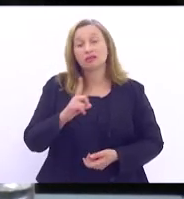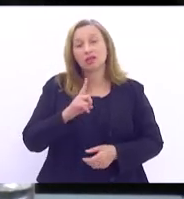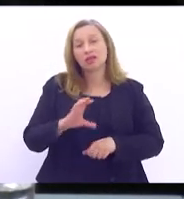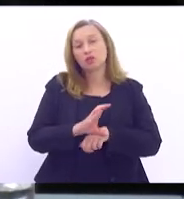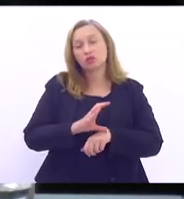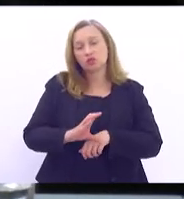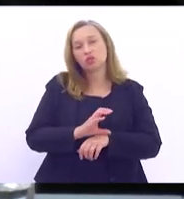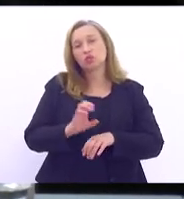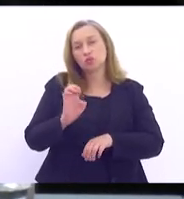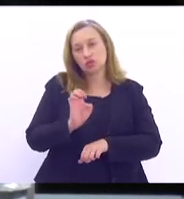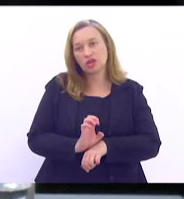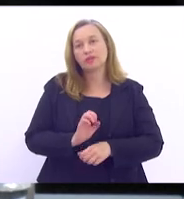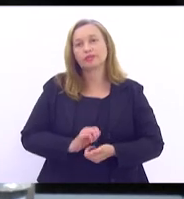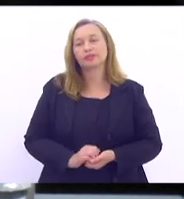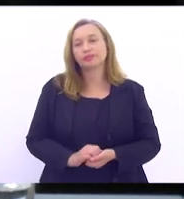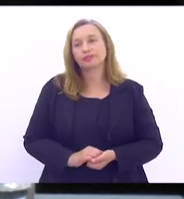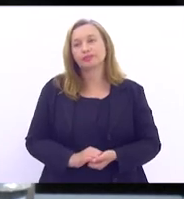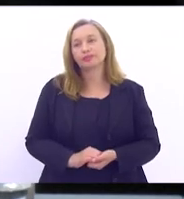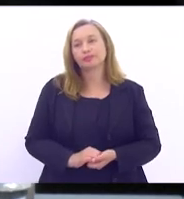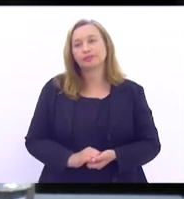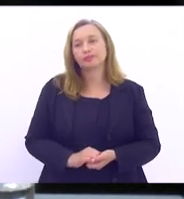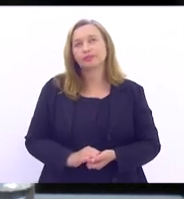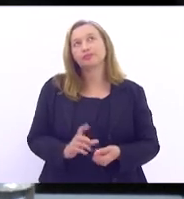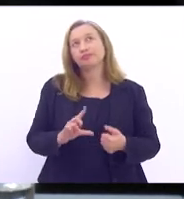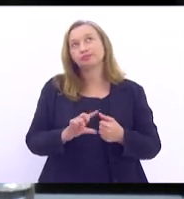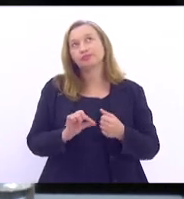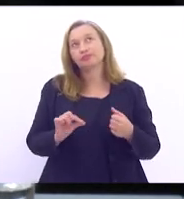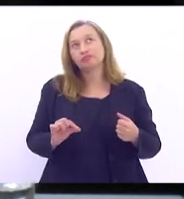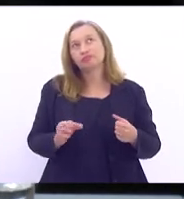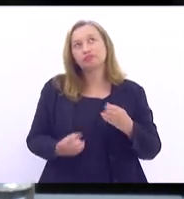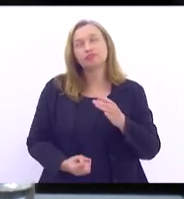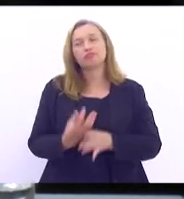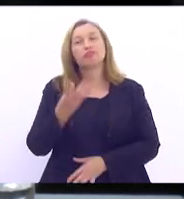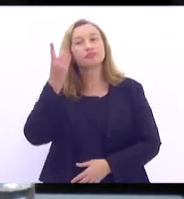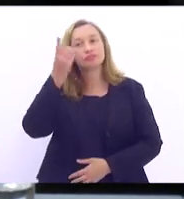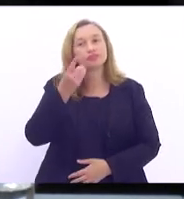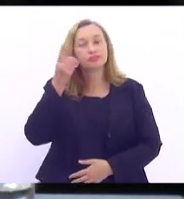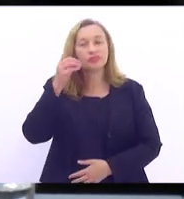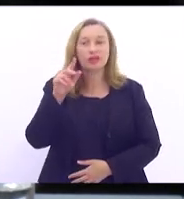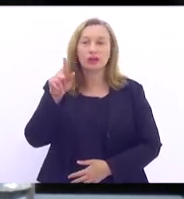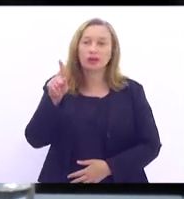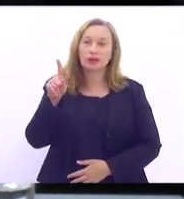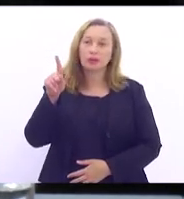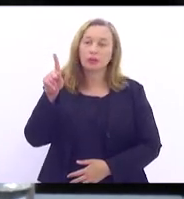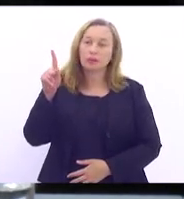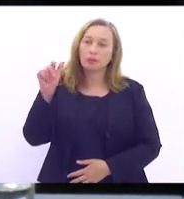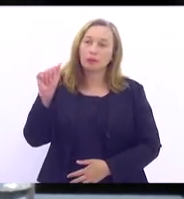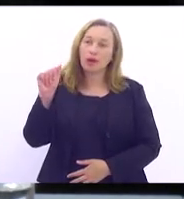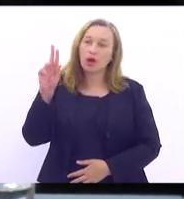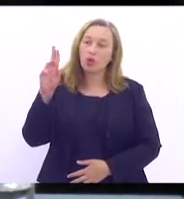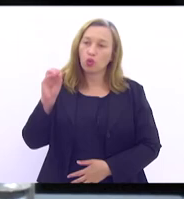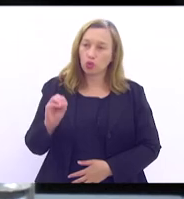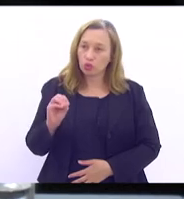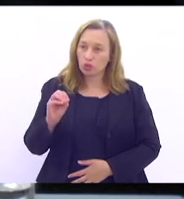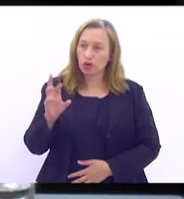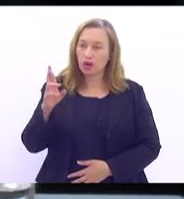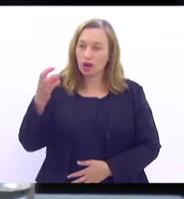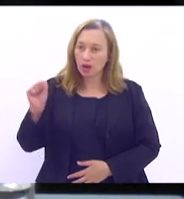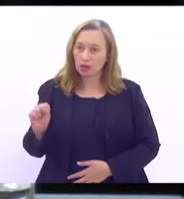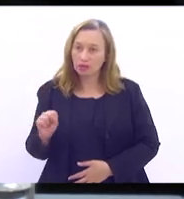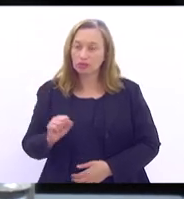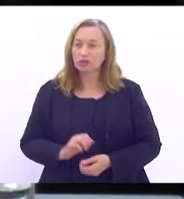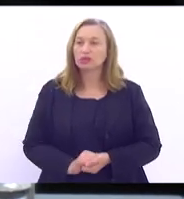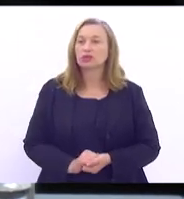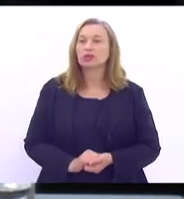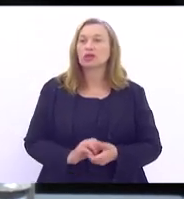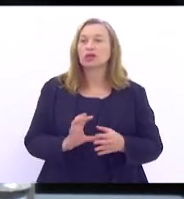do Estado um artigo criado pelo deputado Paulo Ramos que diz que a